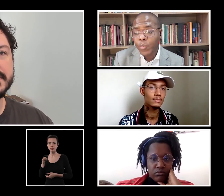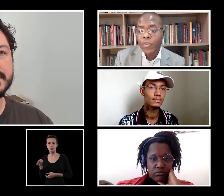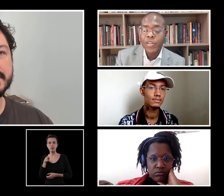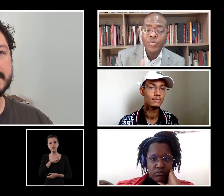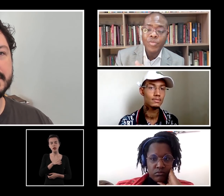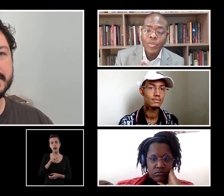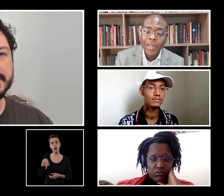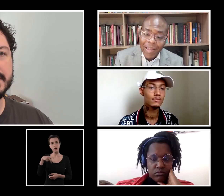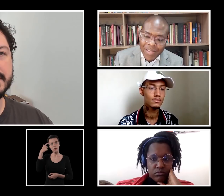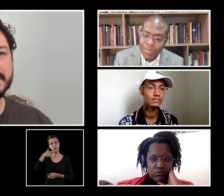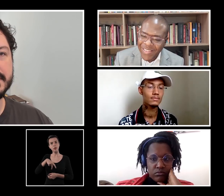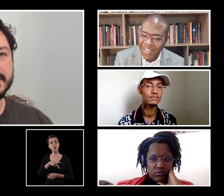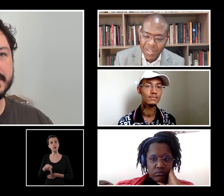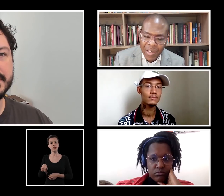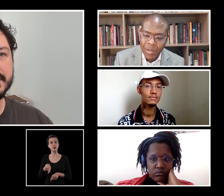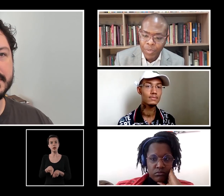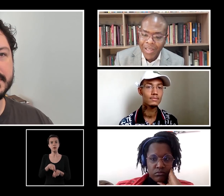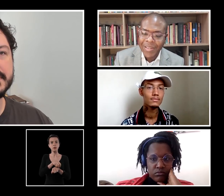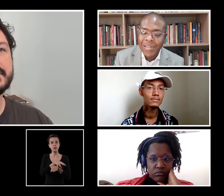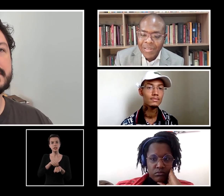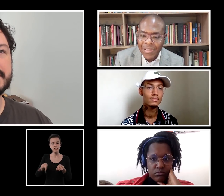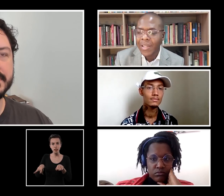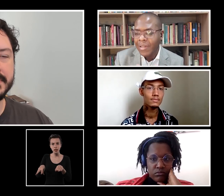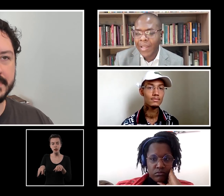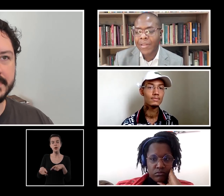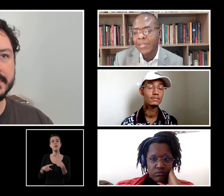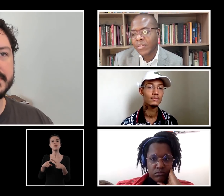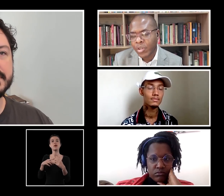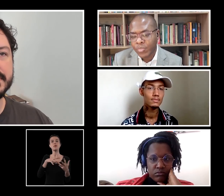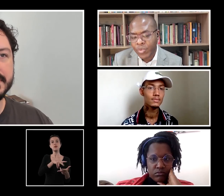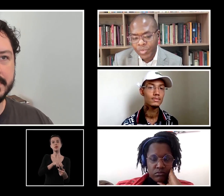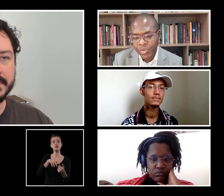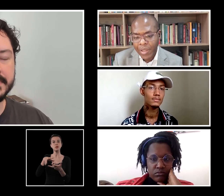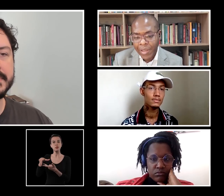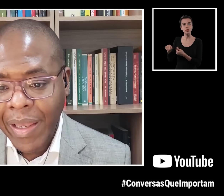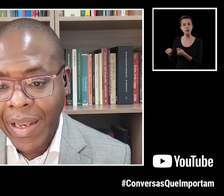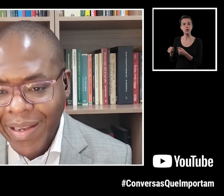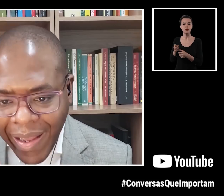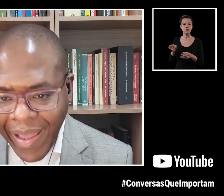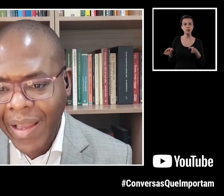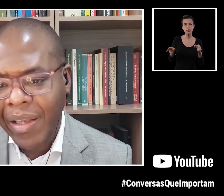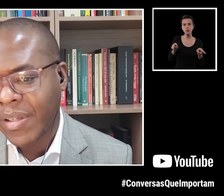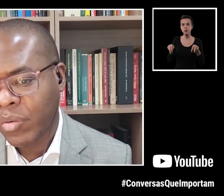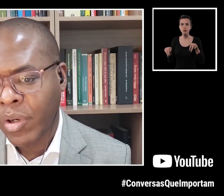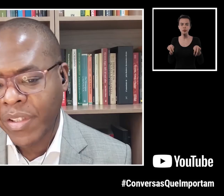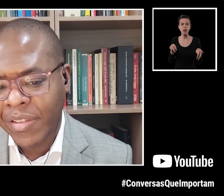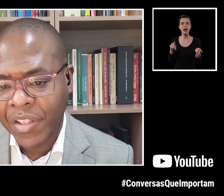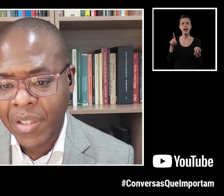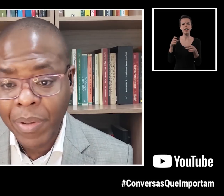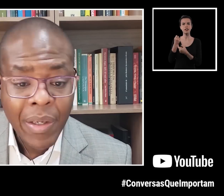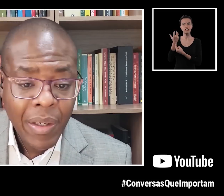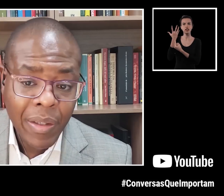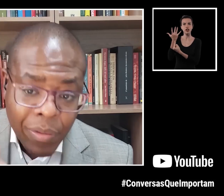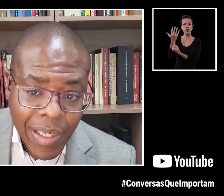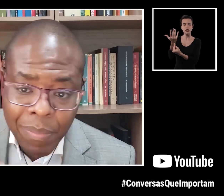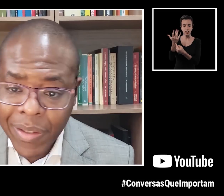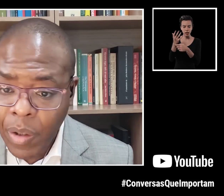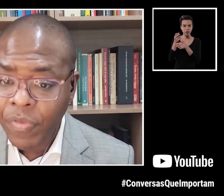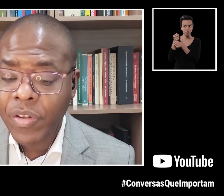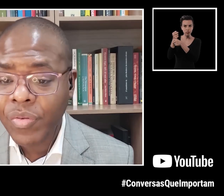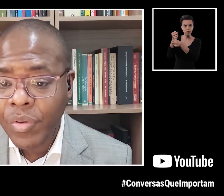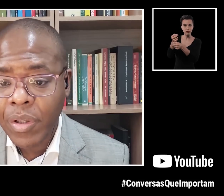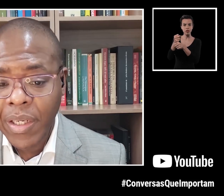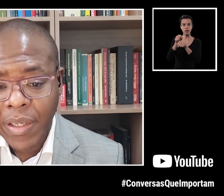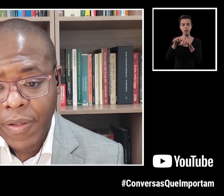então o professor, ele é esse mensageiro, porque ele transita entre esses dois mundos, ele carrega essa tocha, essa chama, então eles querem